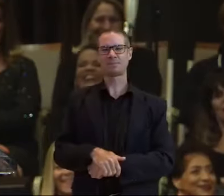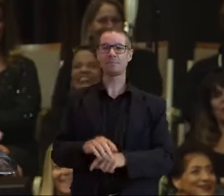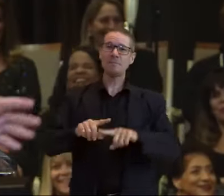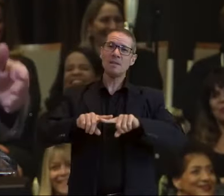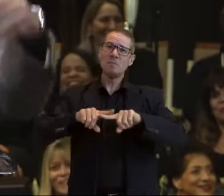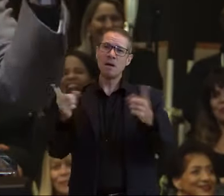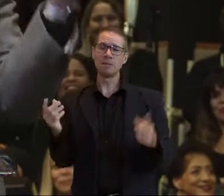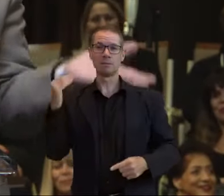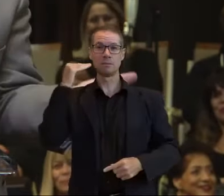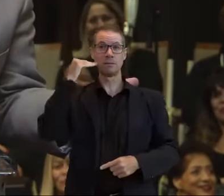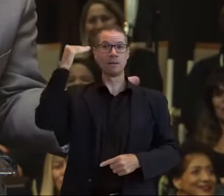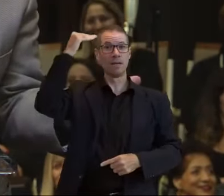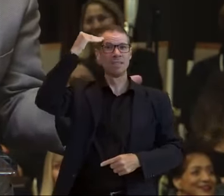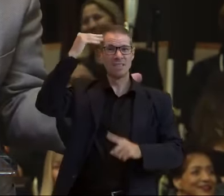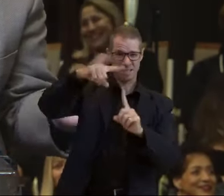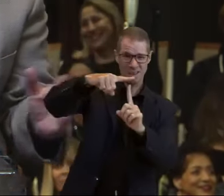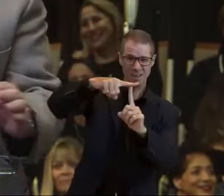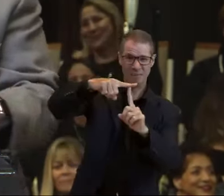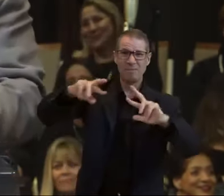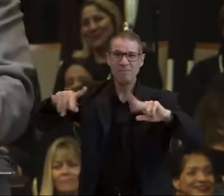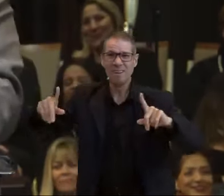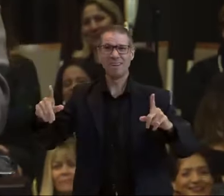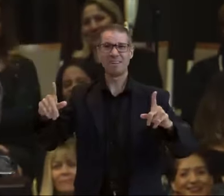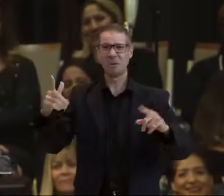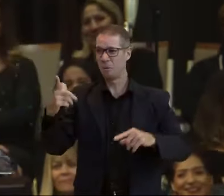Mas o adolescente gosta de outro estilo.